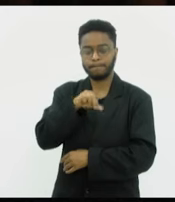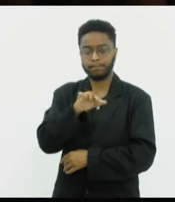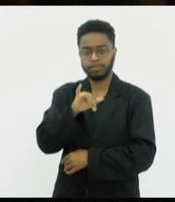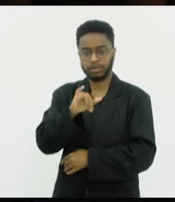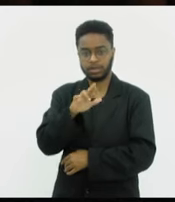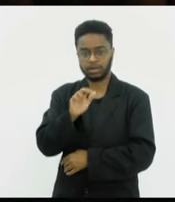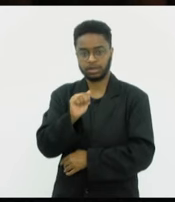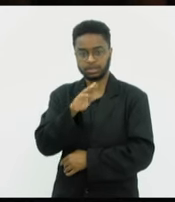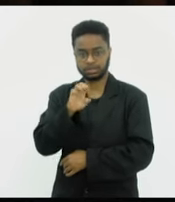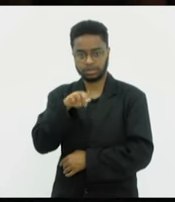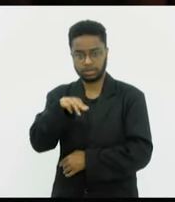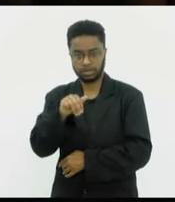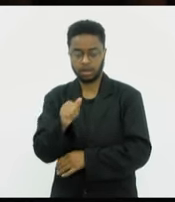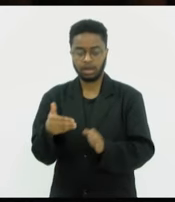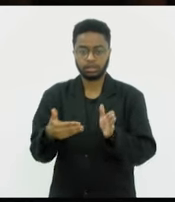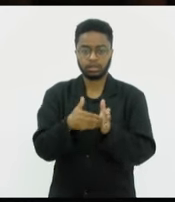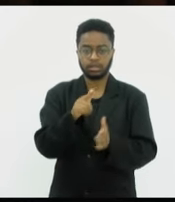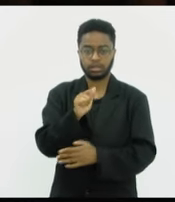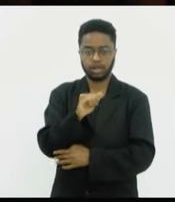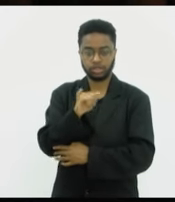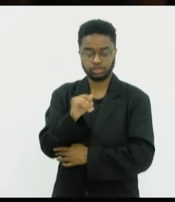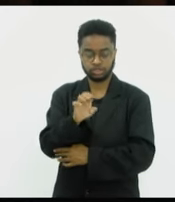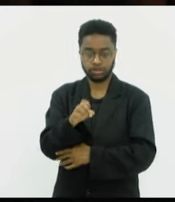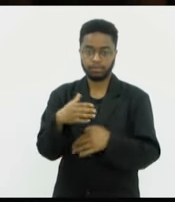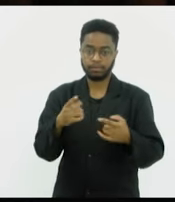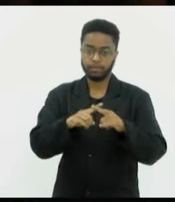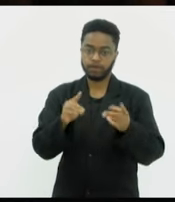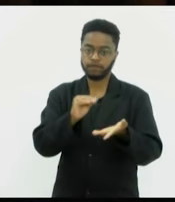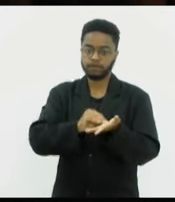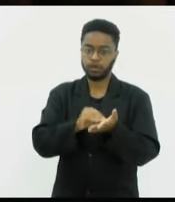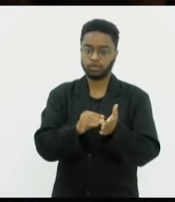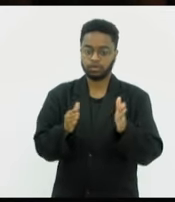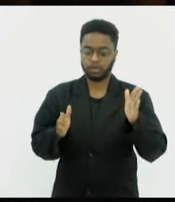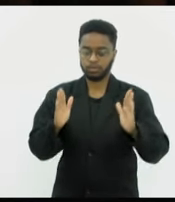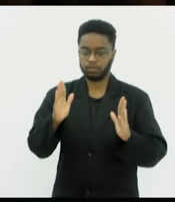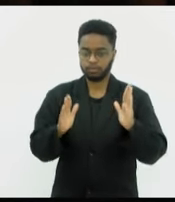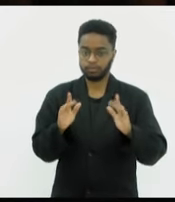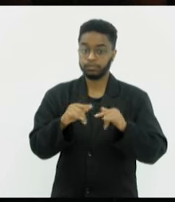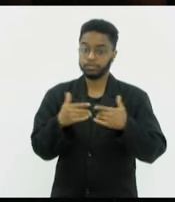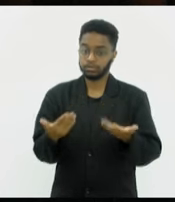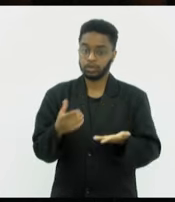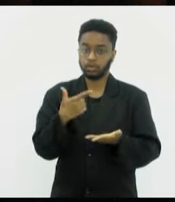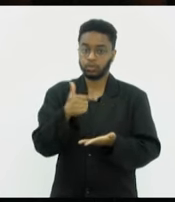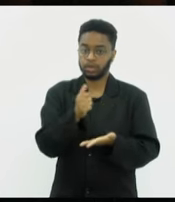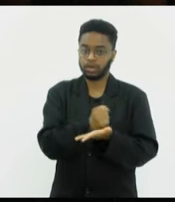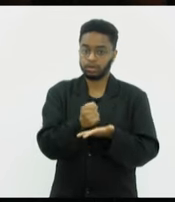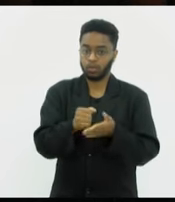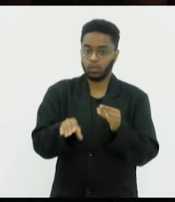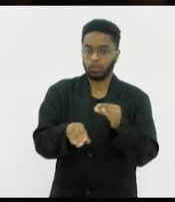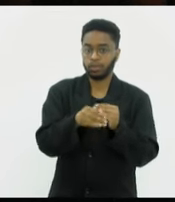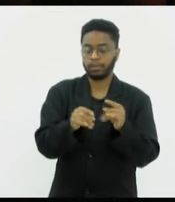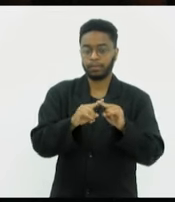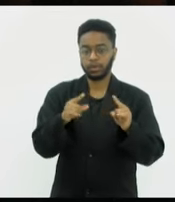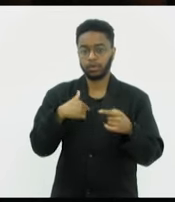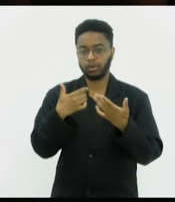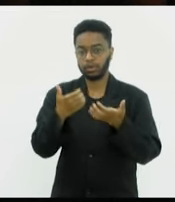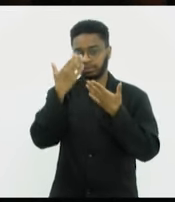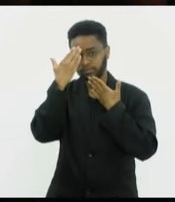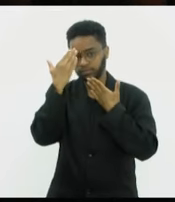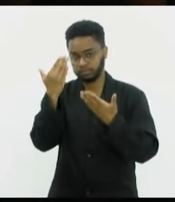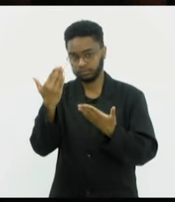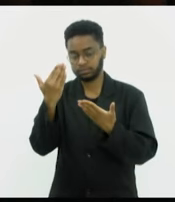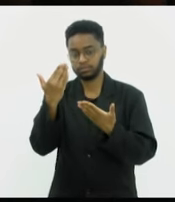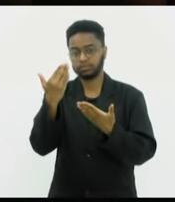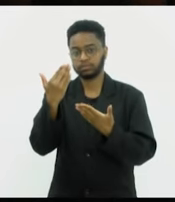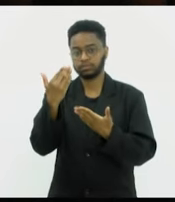faltou esse trecho. Então, o contrato não contemplava, e aqui eu quero fazer um agradecimento expresso